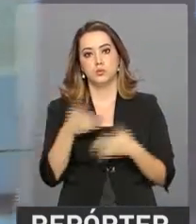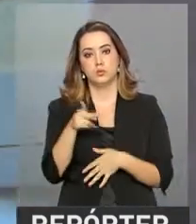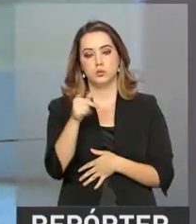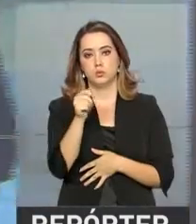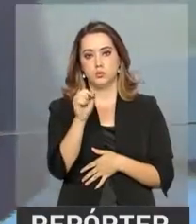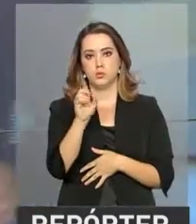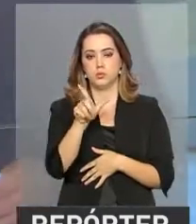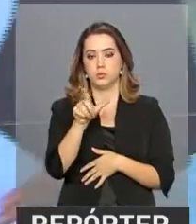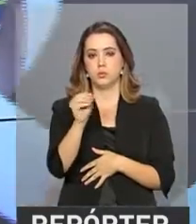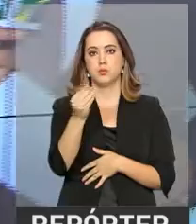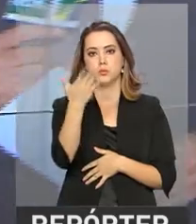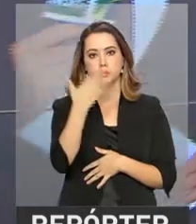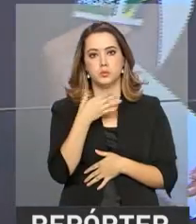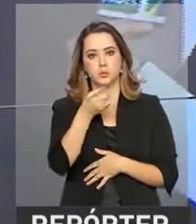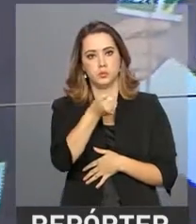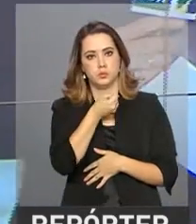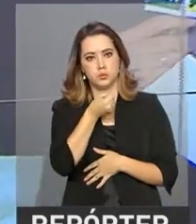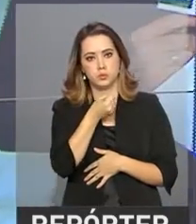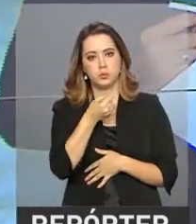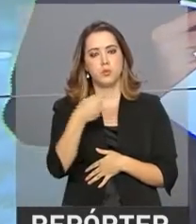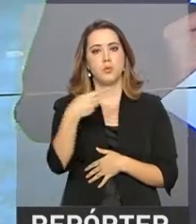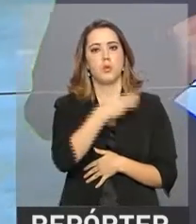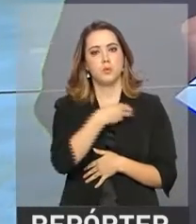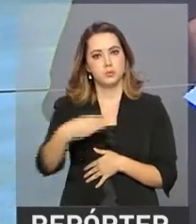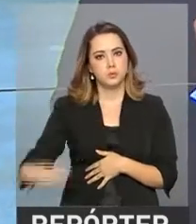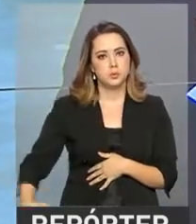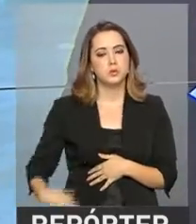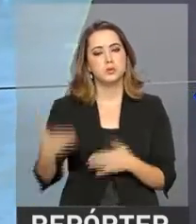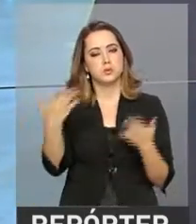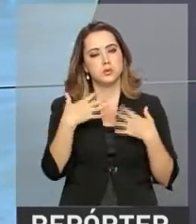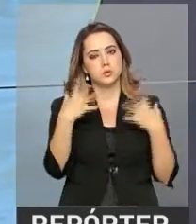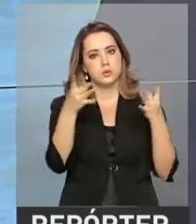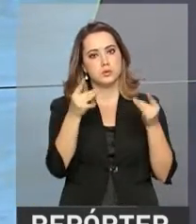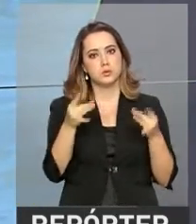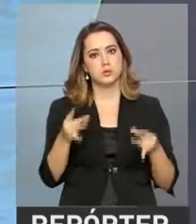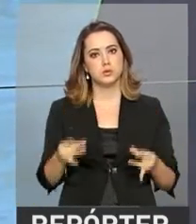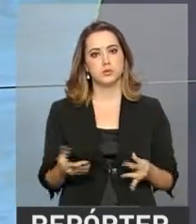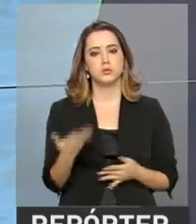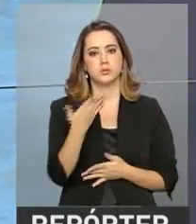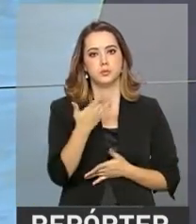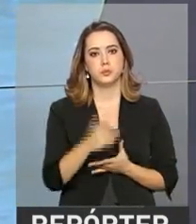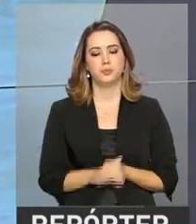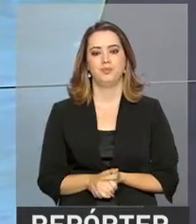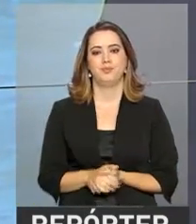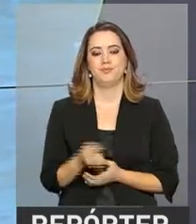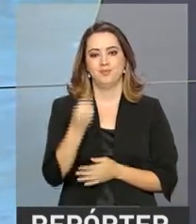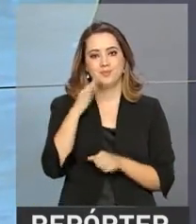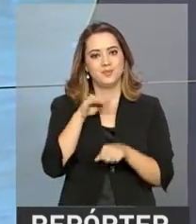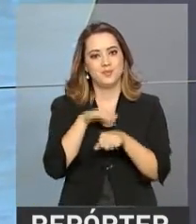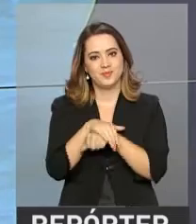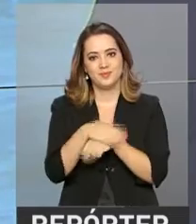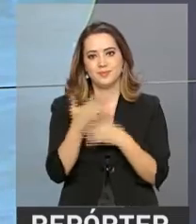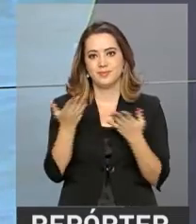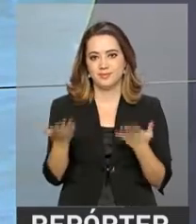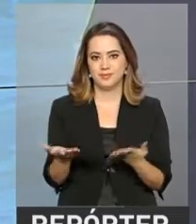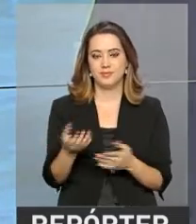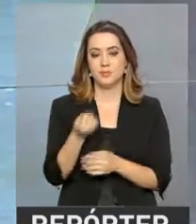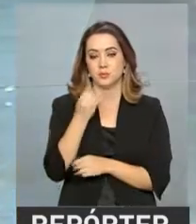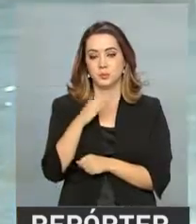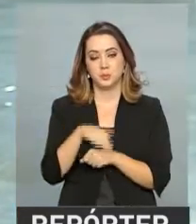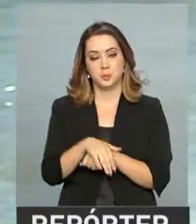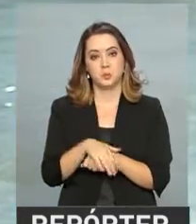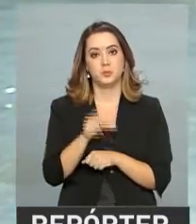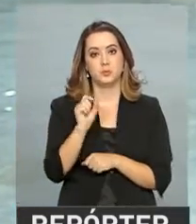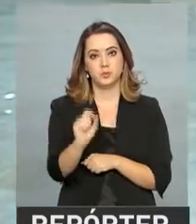acompanhou uma entrevista coletiva com henrique meirelles e traz pra gente agora as informações da noite paulo boa noite zé luís